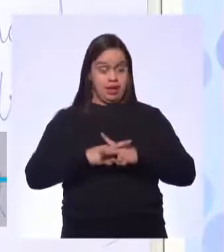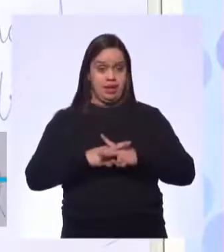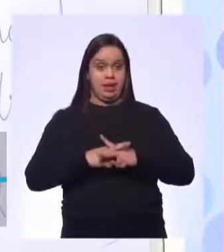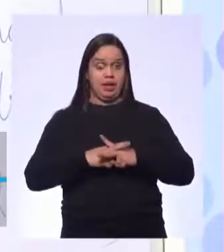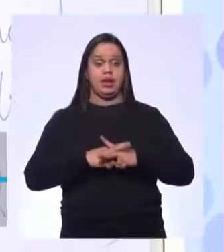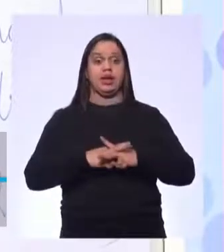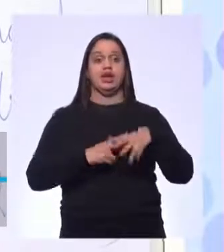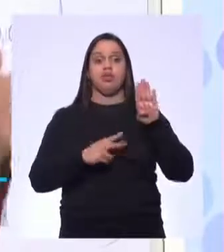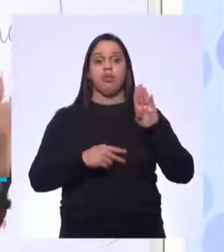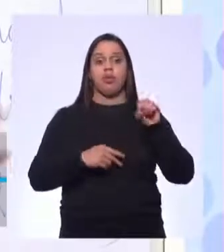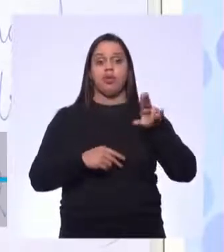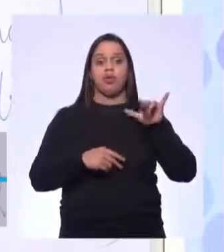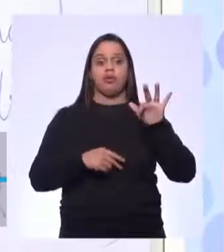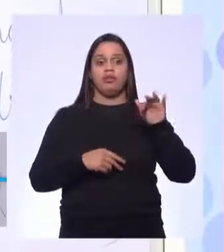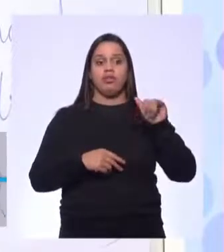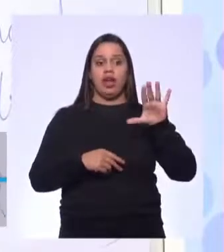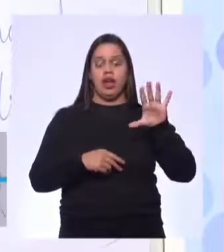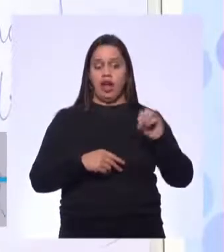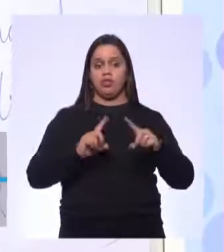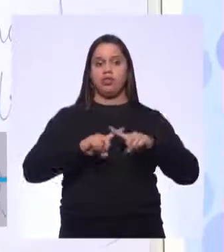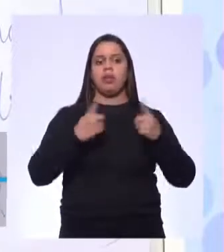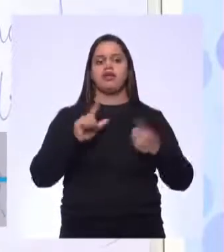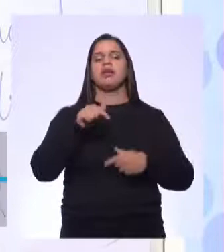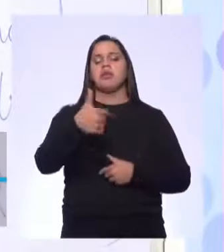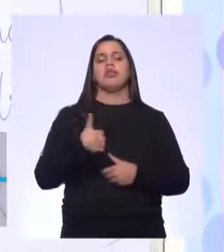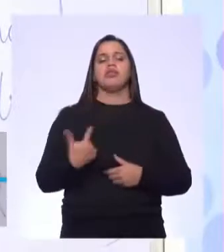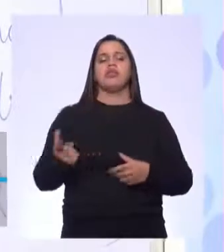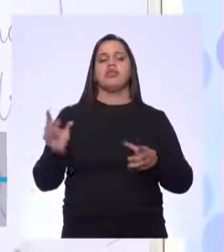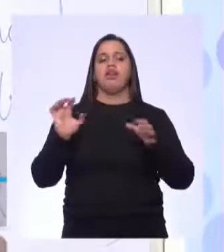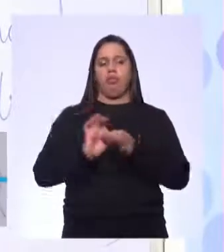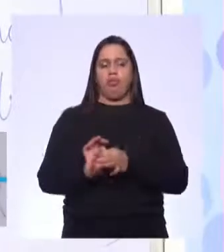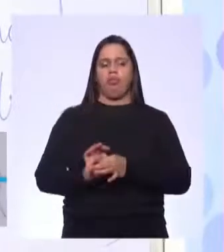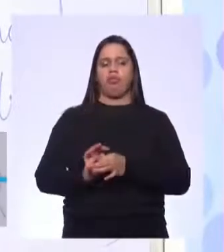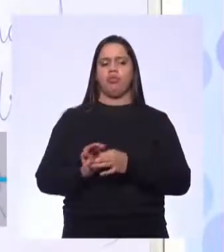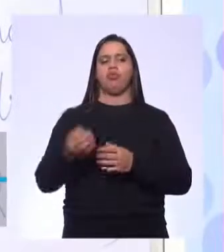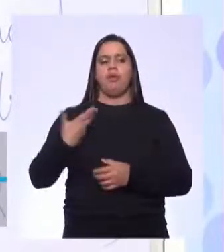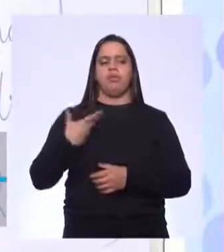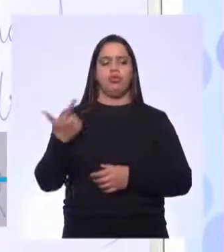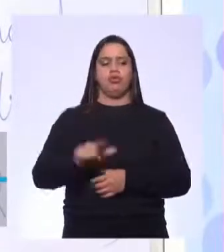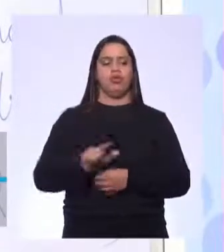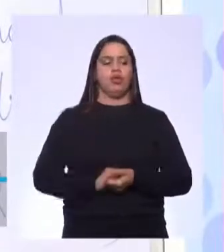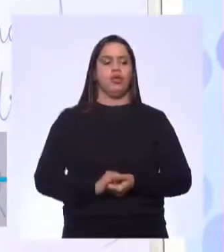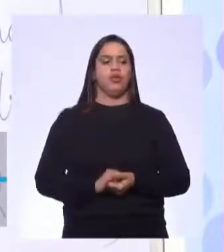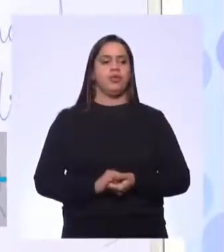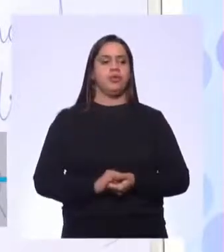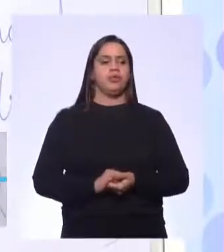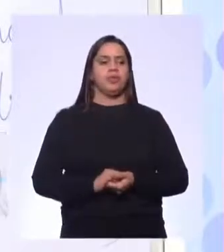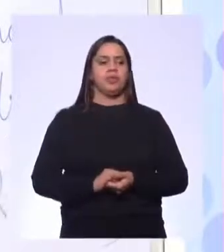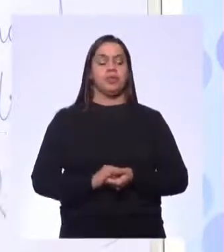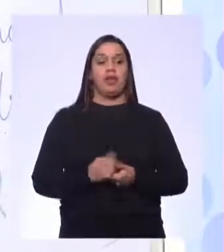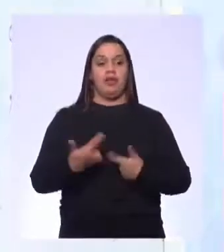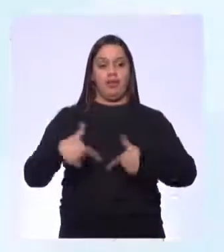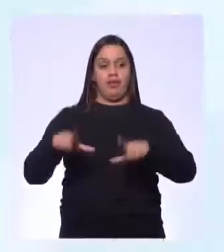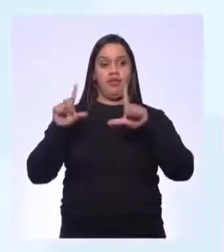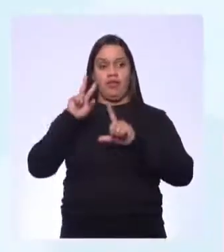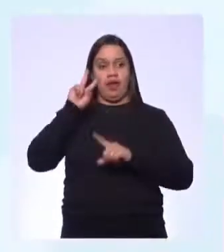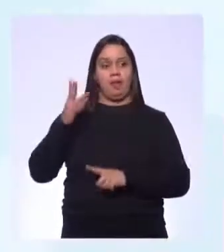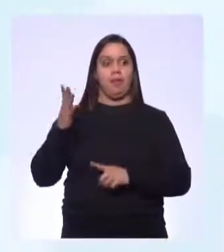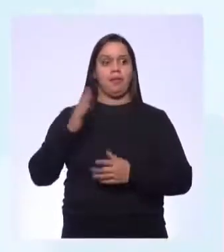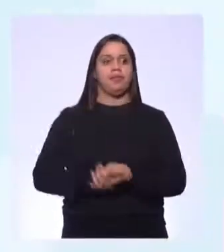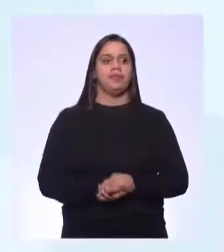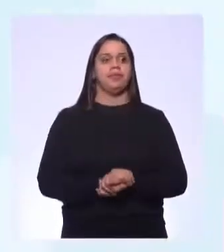José Bonifácio, mas mais tarde eles vão se reconciliar. Depois vocês vão ver isso. Aí, mais uma informação na tela para